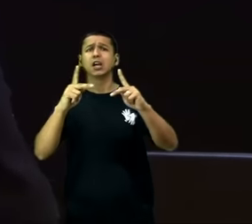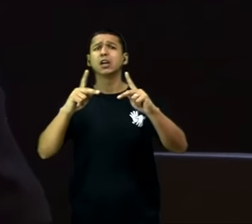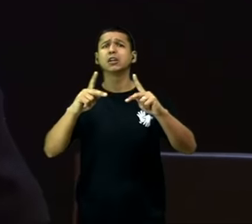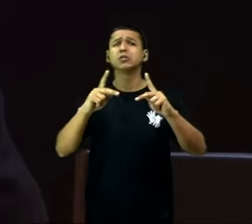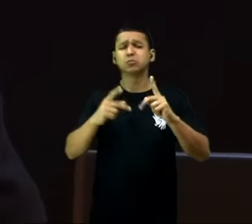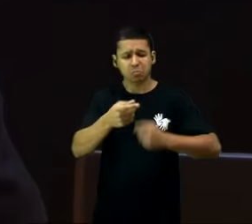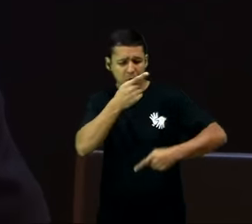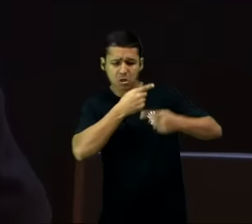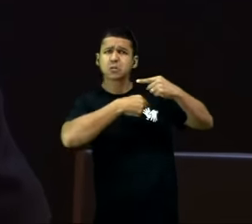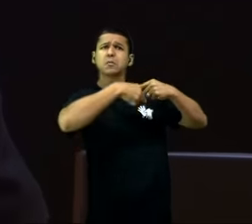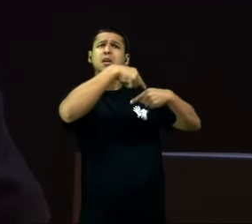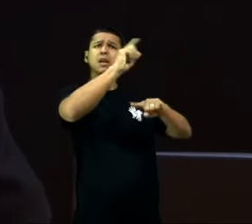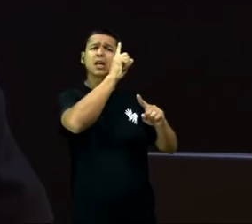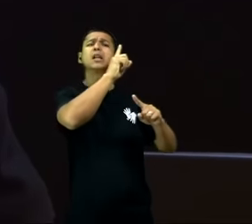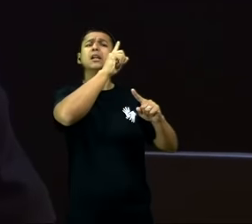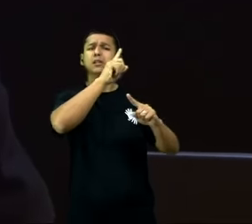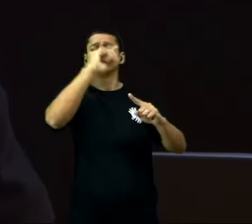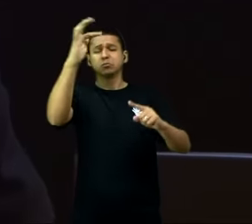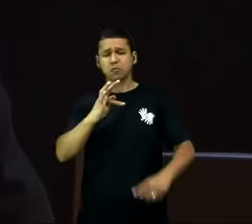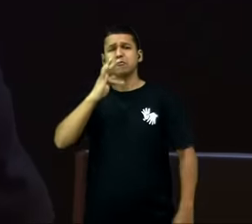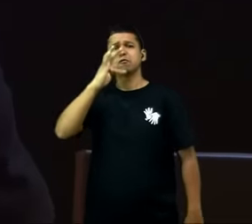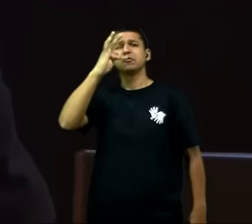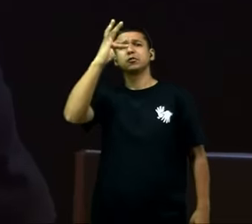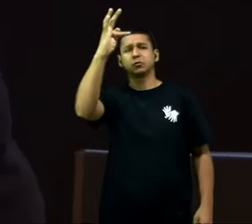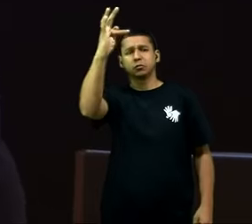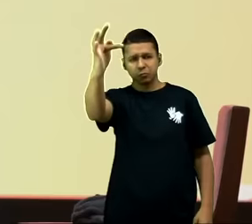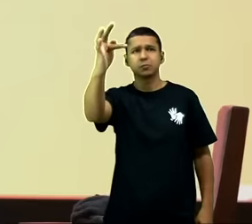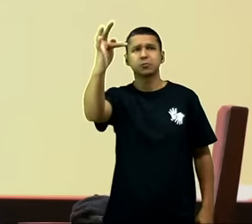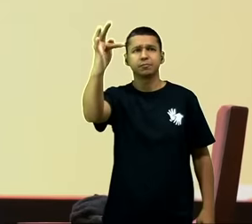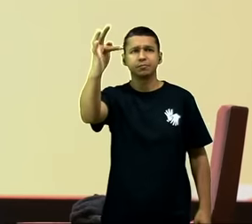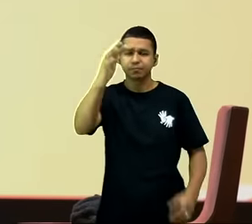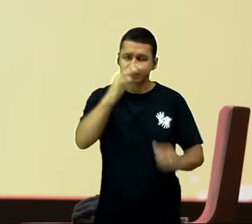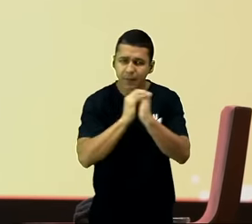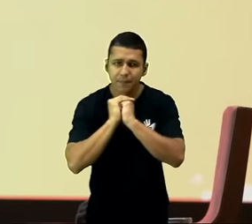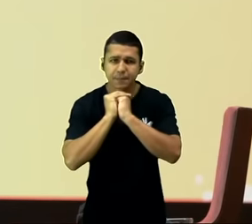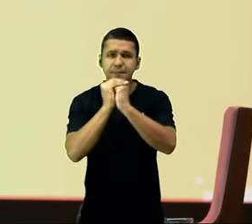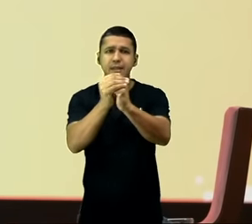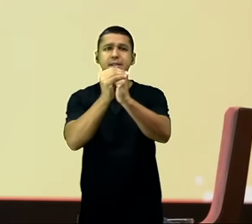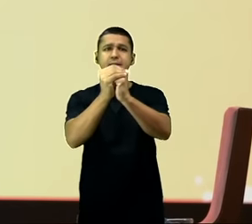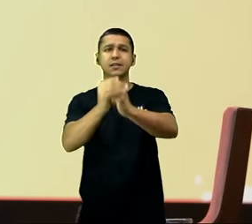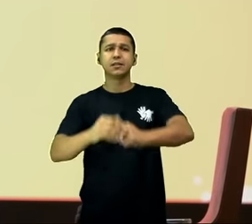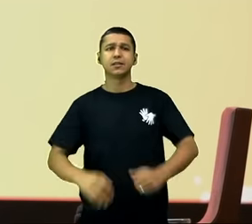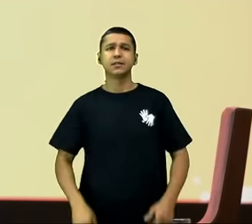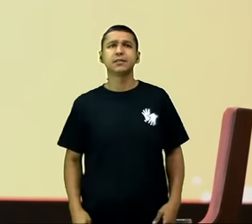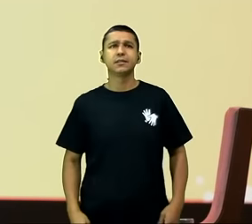as suas sementes vão impactar essas nações. Quem diz, quem crê nisso, diga amém.